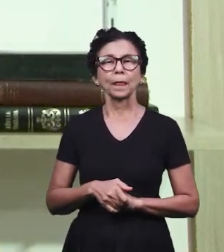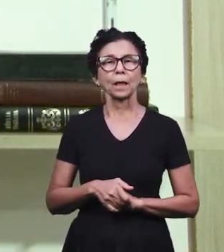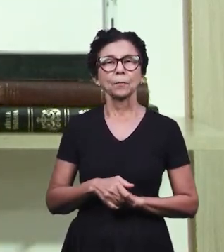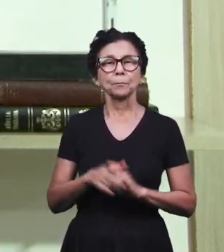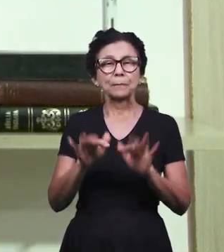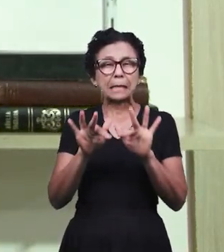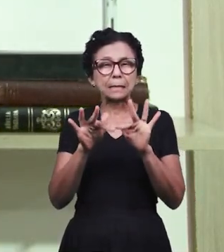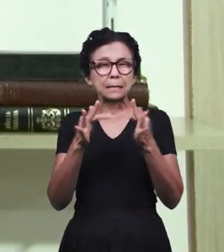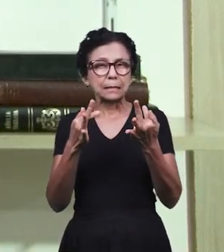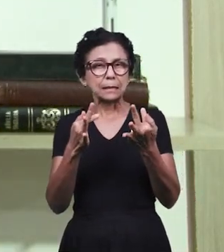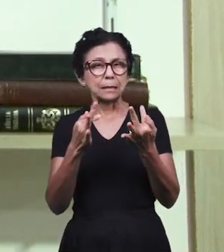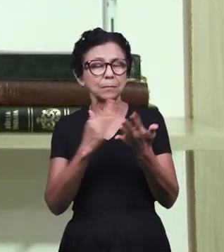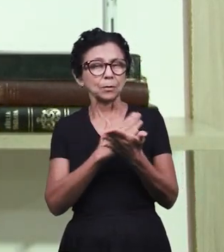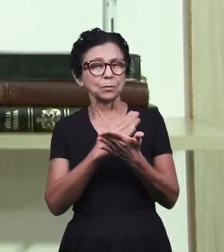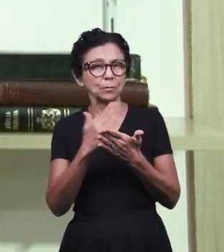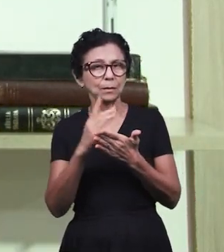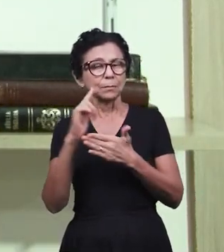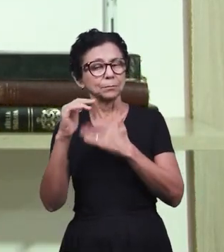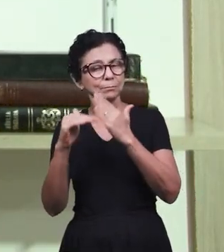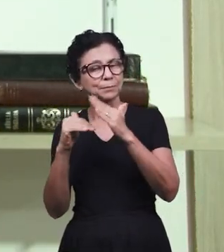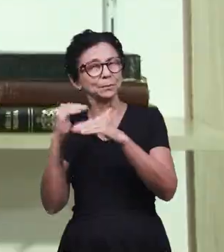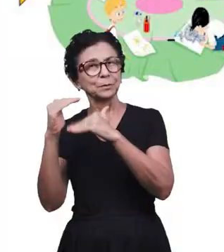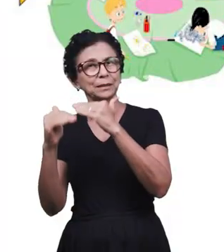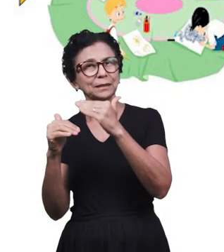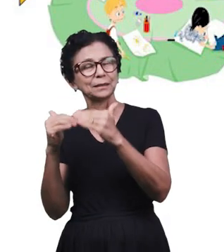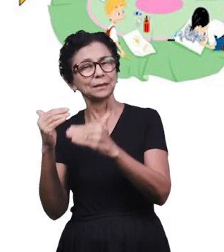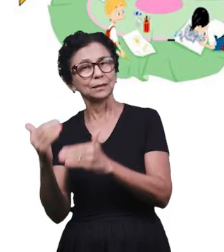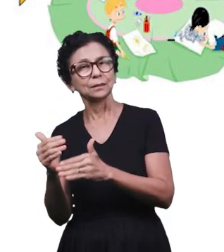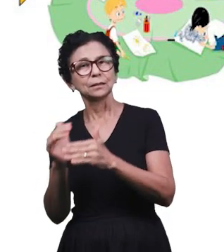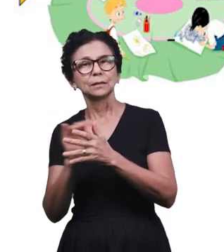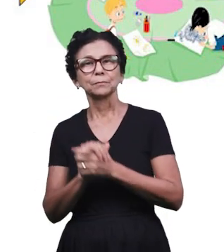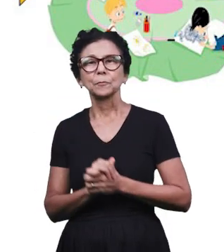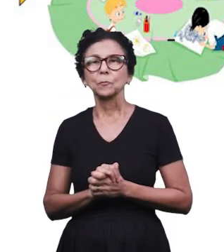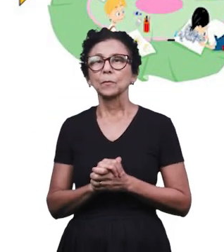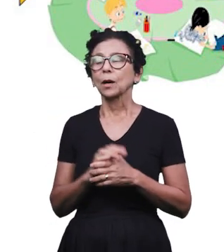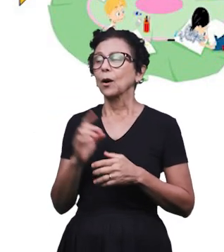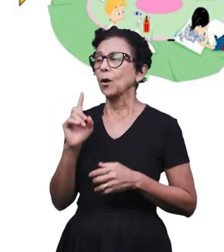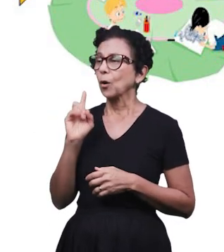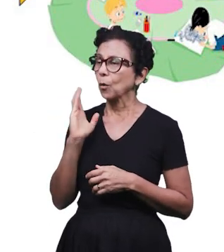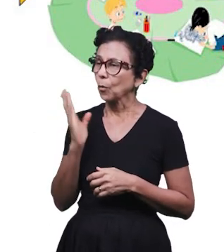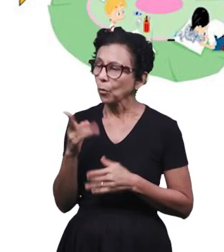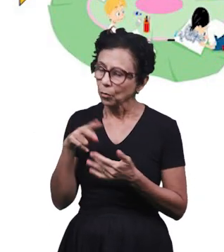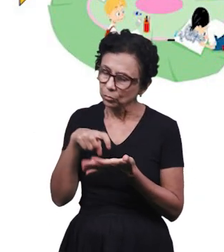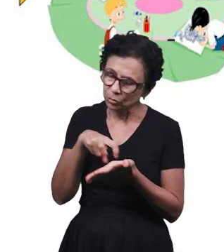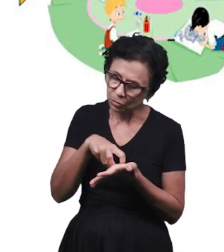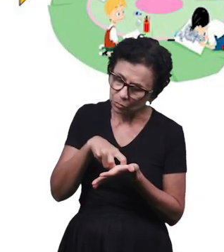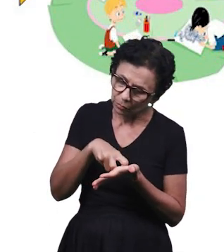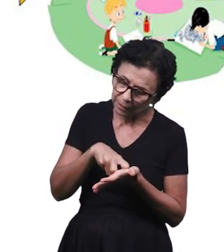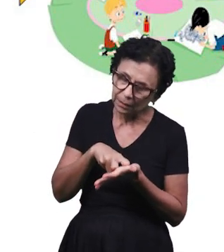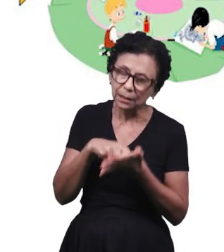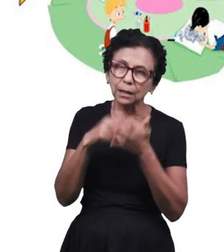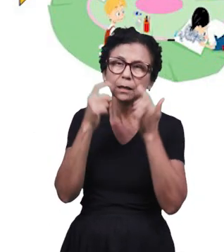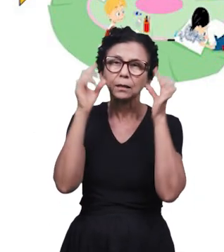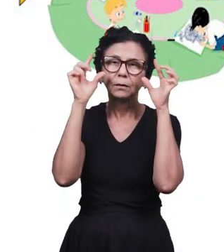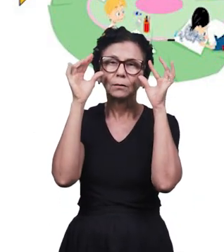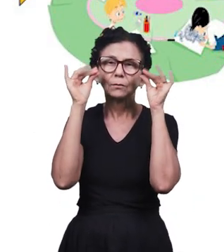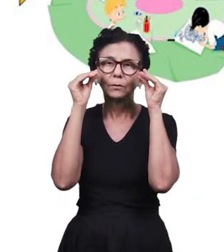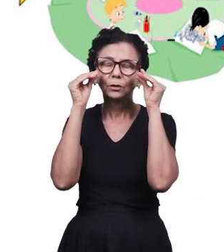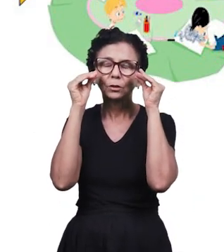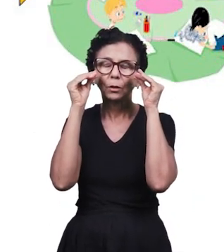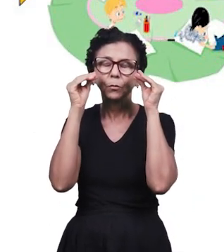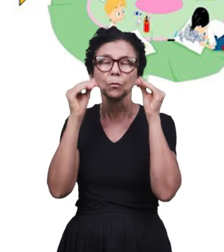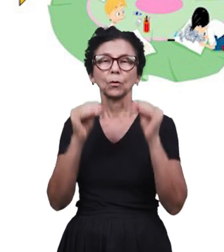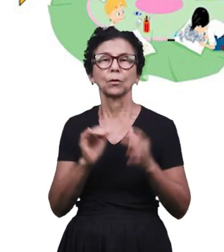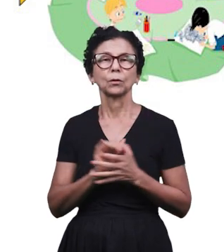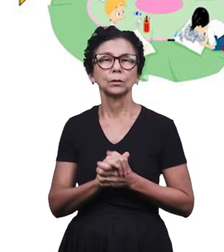simples e depois vamos aprimorando. Então, olha, nós vamos ajoelhar, fechar os nossos olhos. No final da oração, nós dizemos